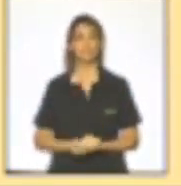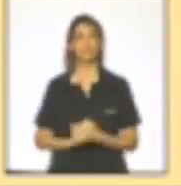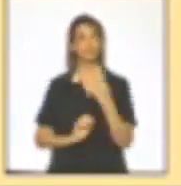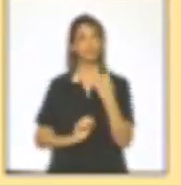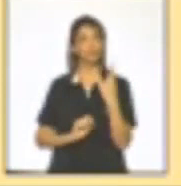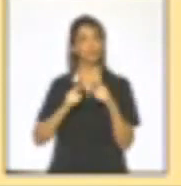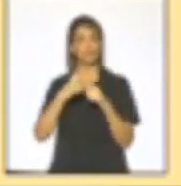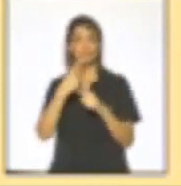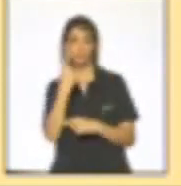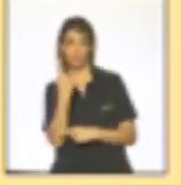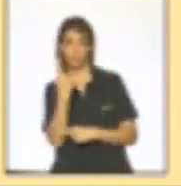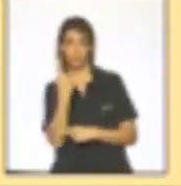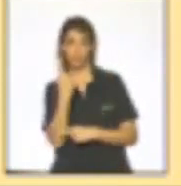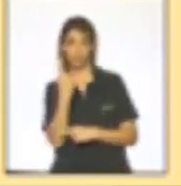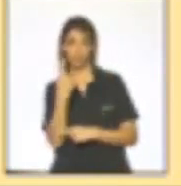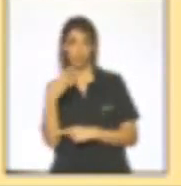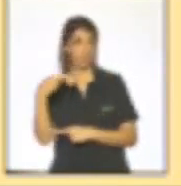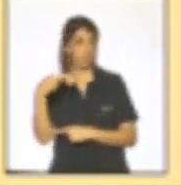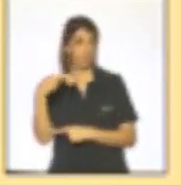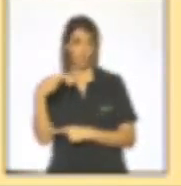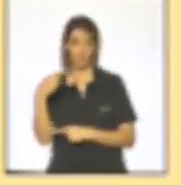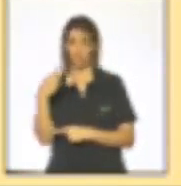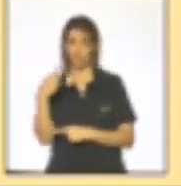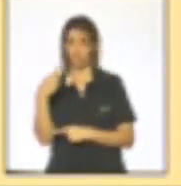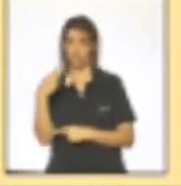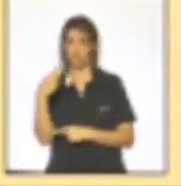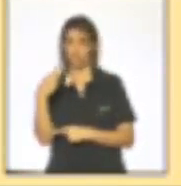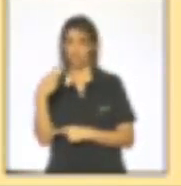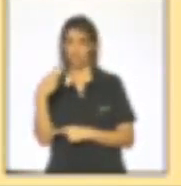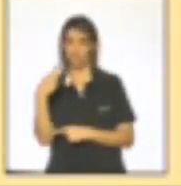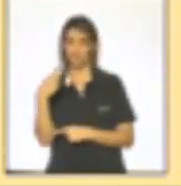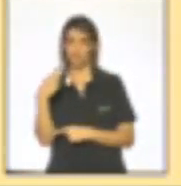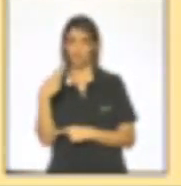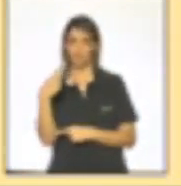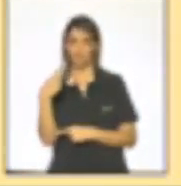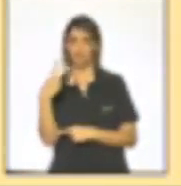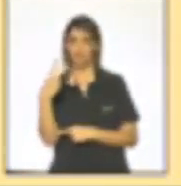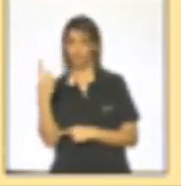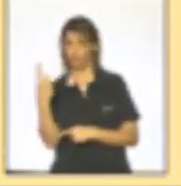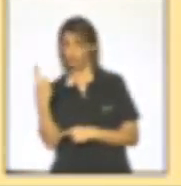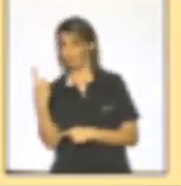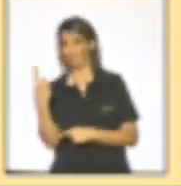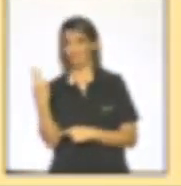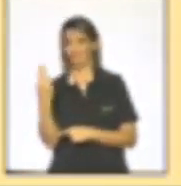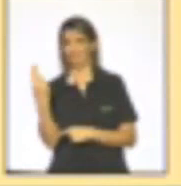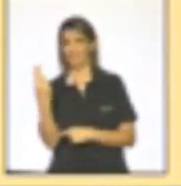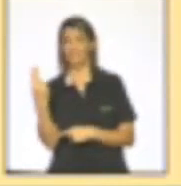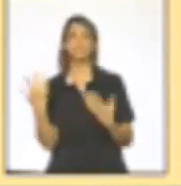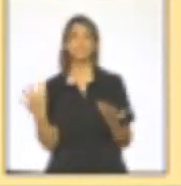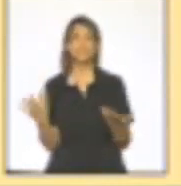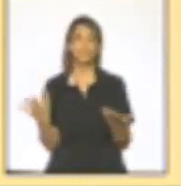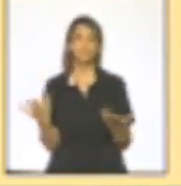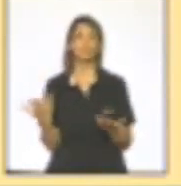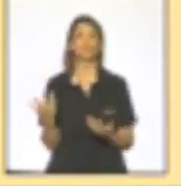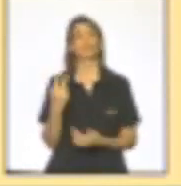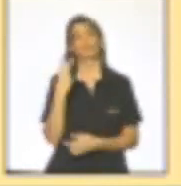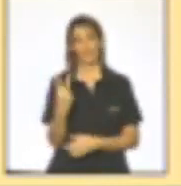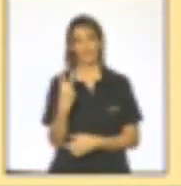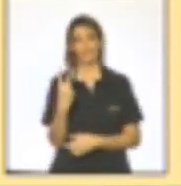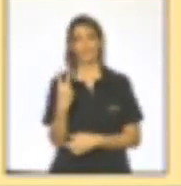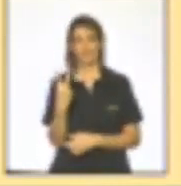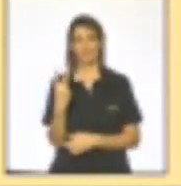1 vezes 1, vai dar o próprio 121, não dá. Então, é o 2.